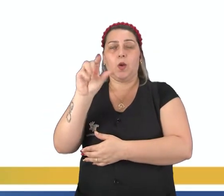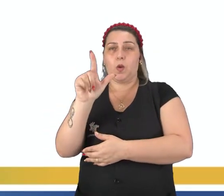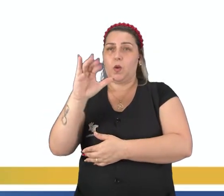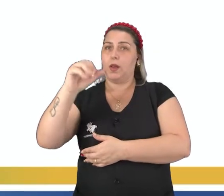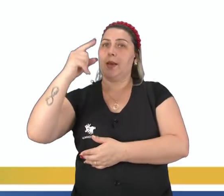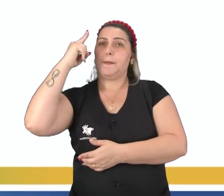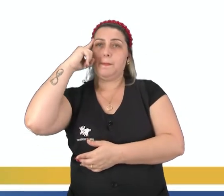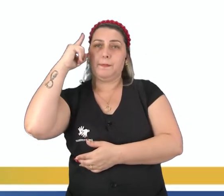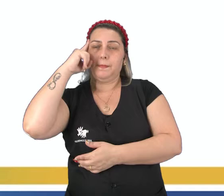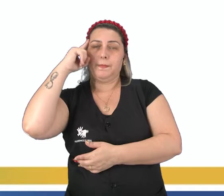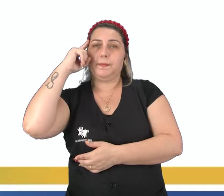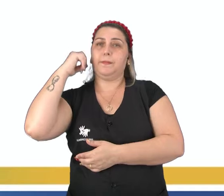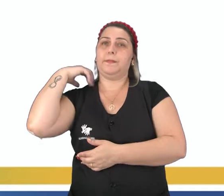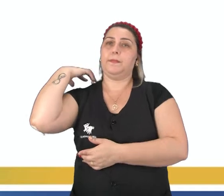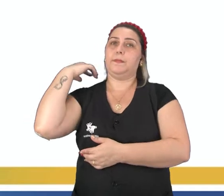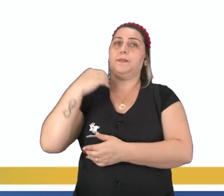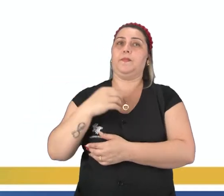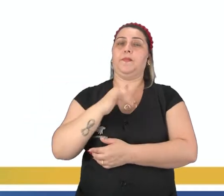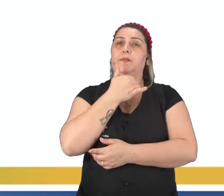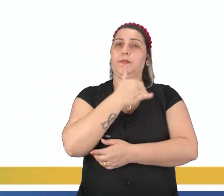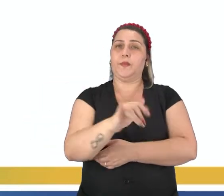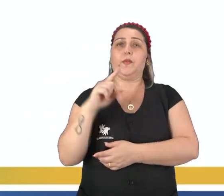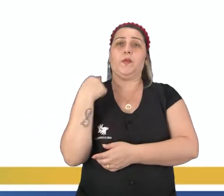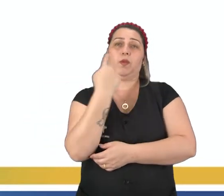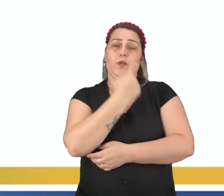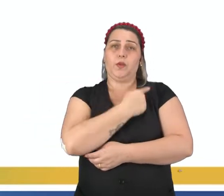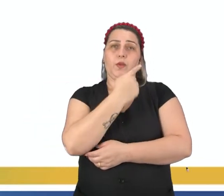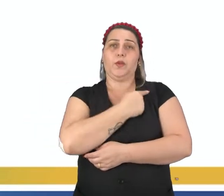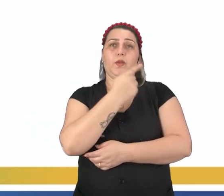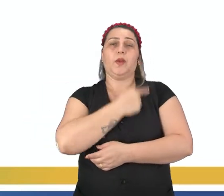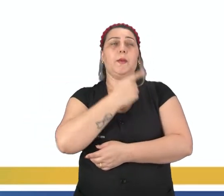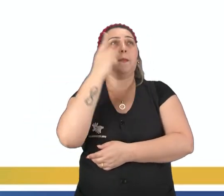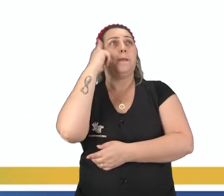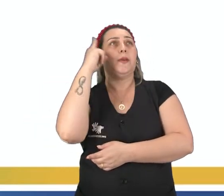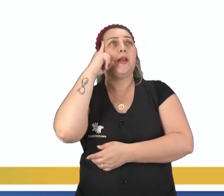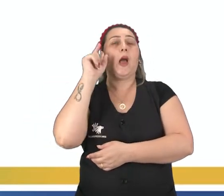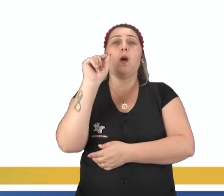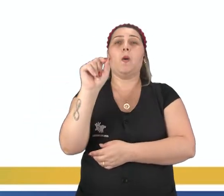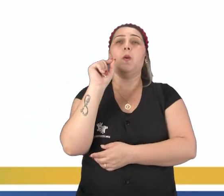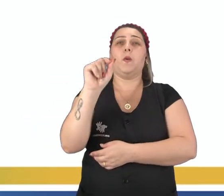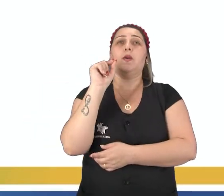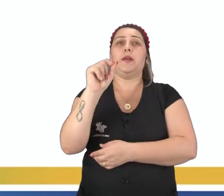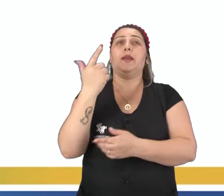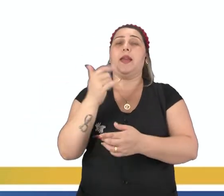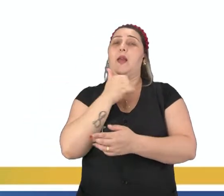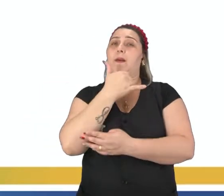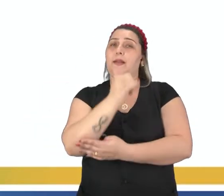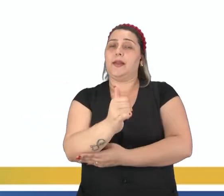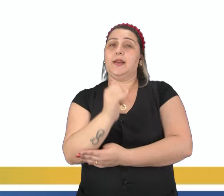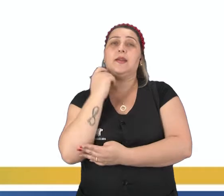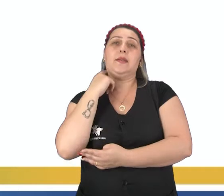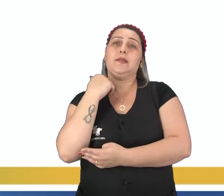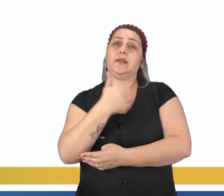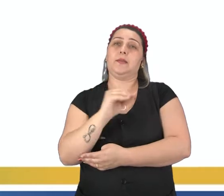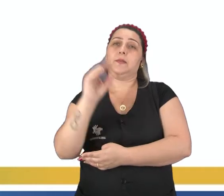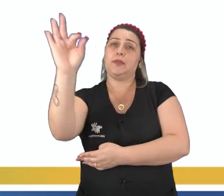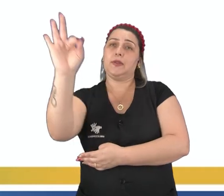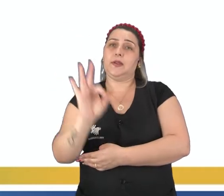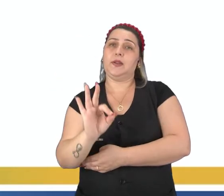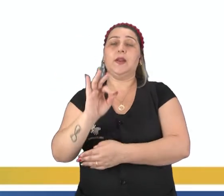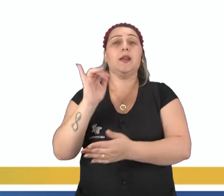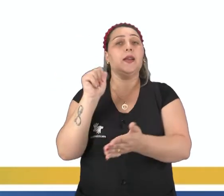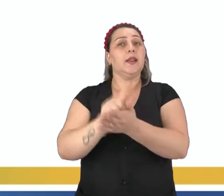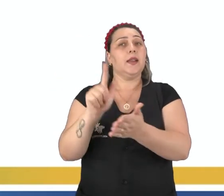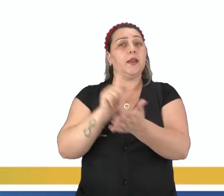pensamos em energia eólica, né, nós acabamos por pensar que é um tipo de energia que é 100% limpa, que